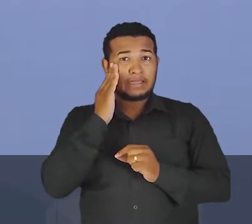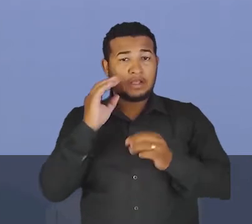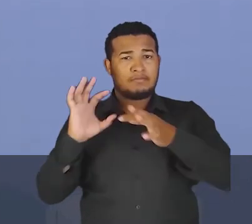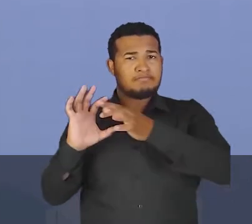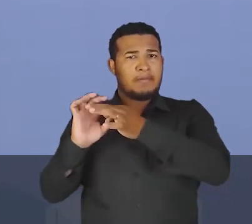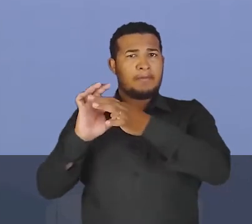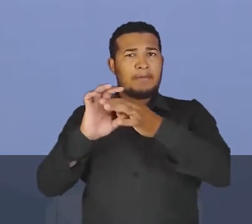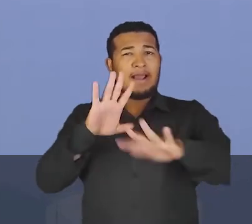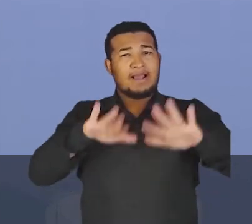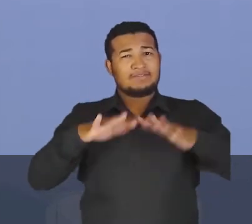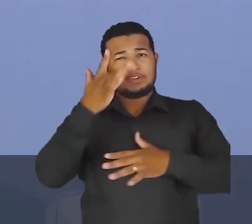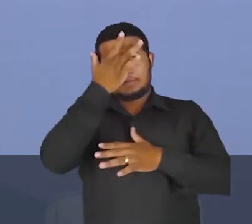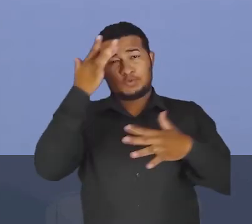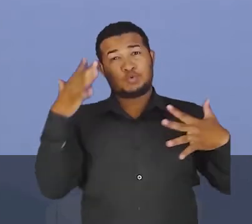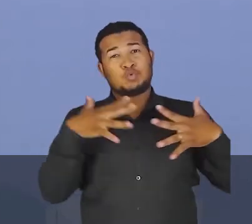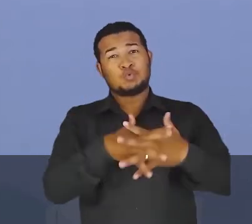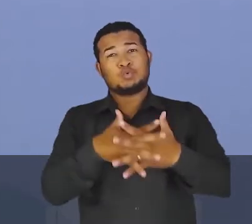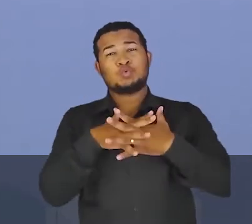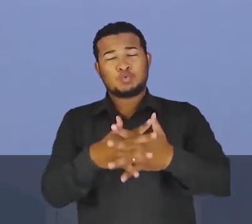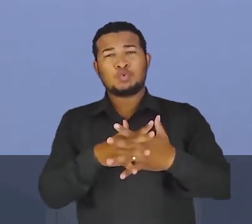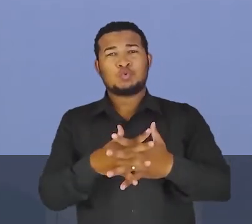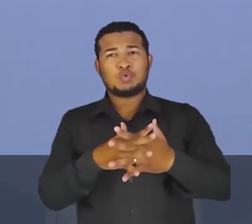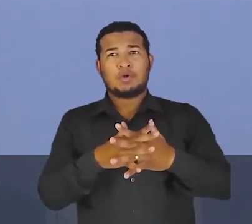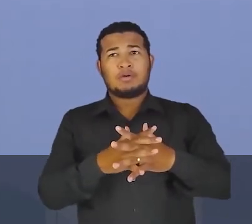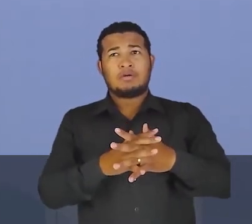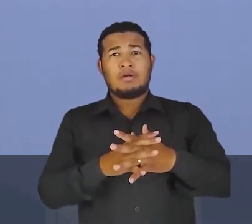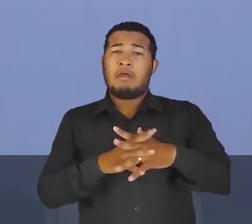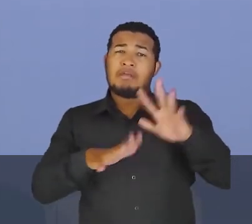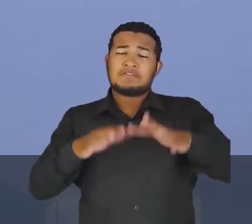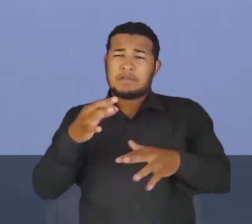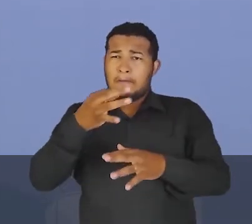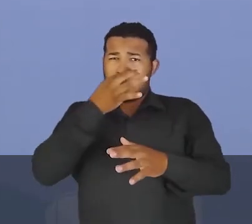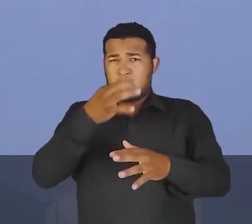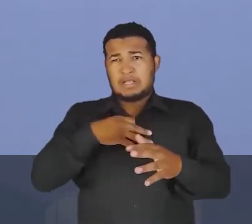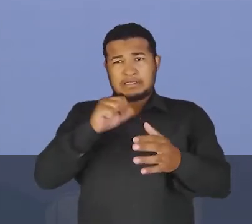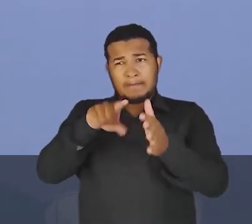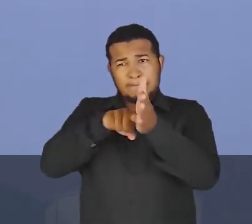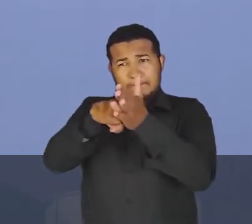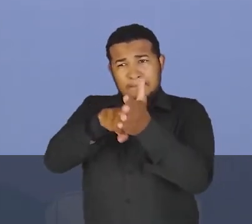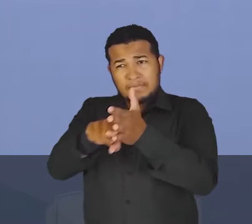pessoas confundem. Muitas pessoas, eu creio até que se a gente fazer uma pesquisa,